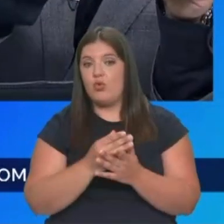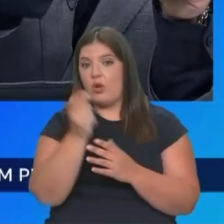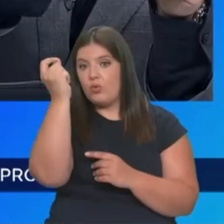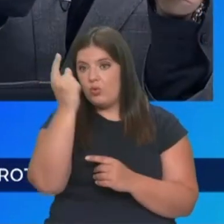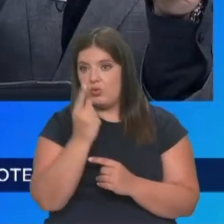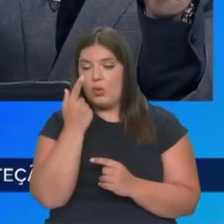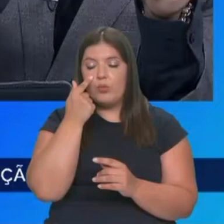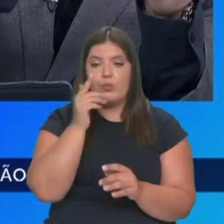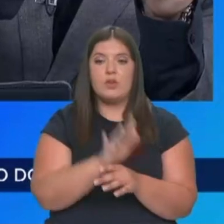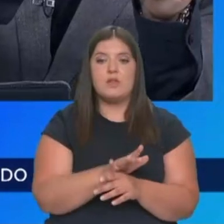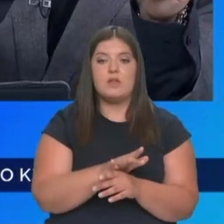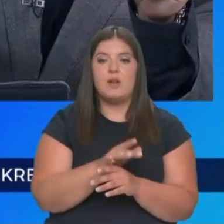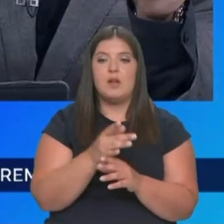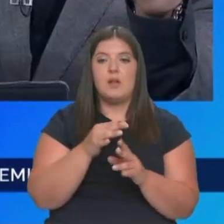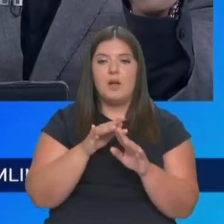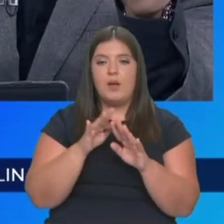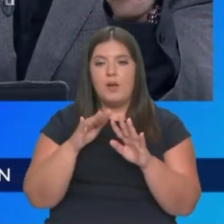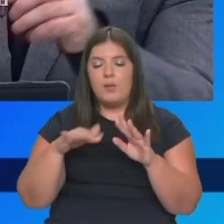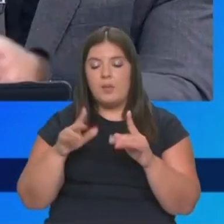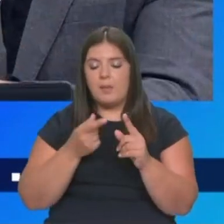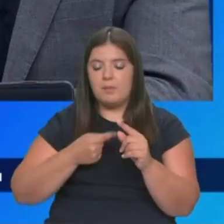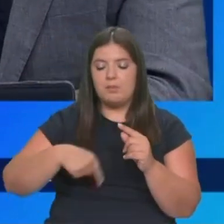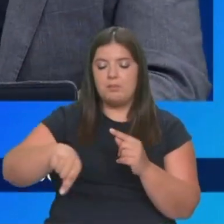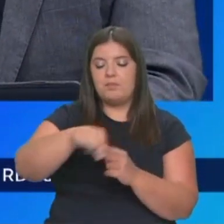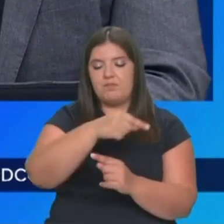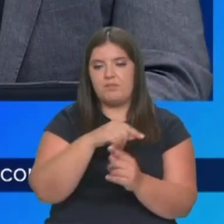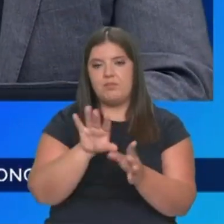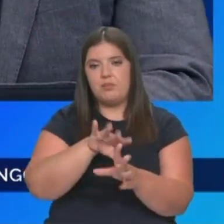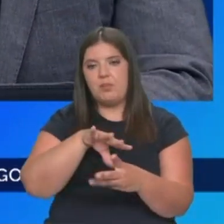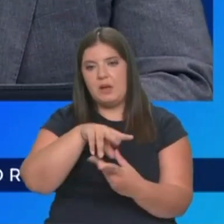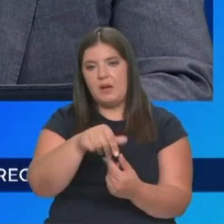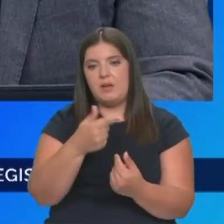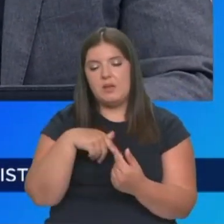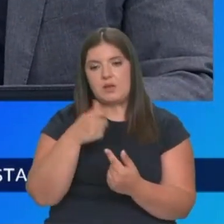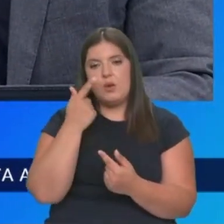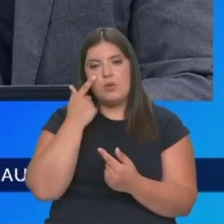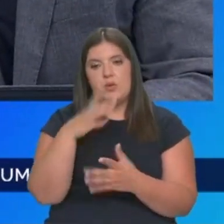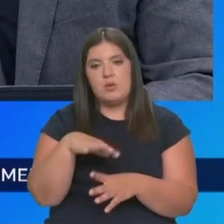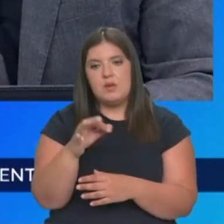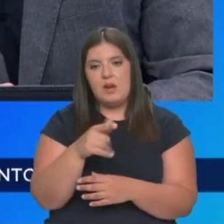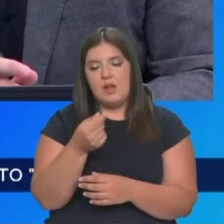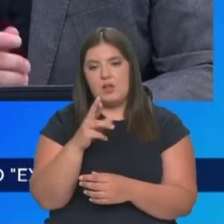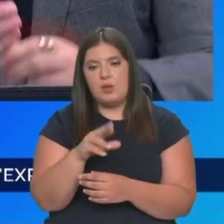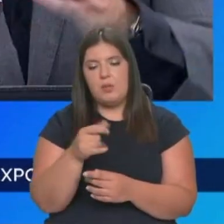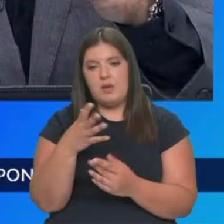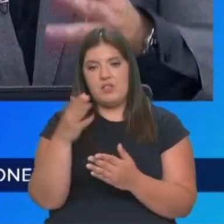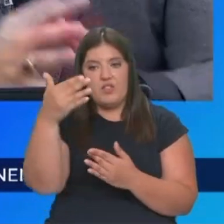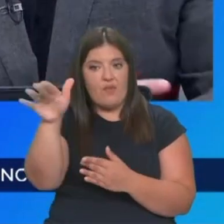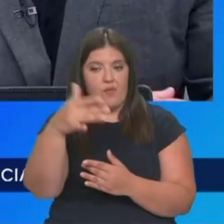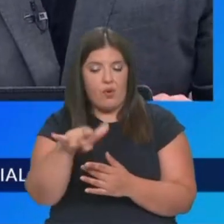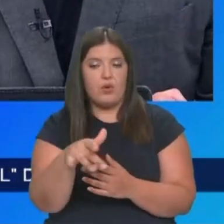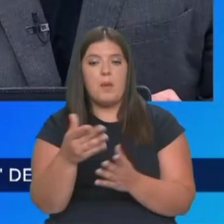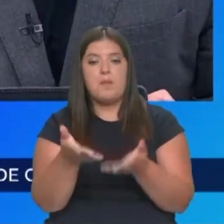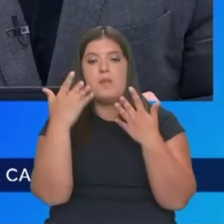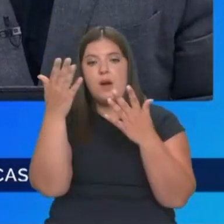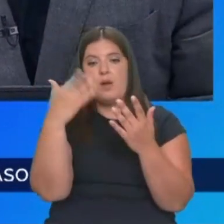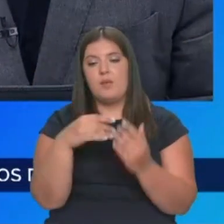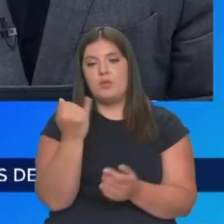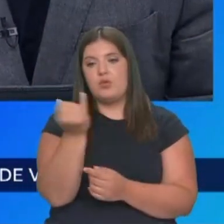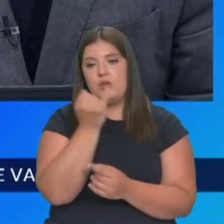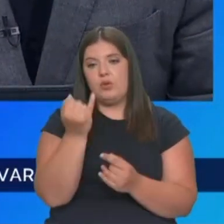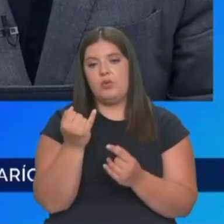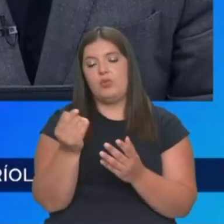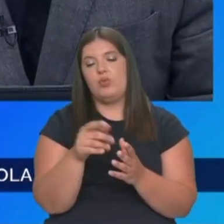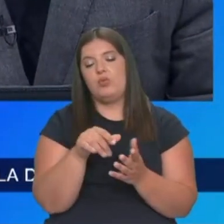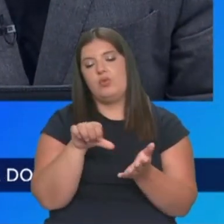estudar, por exemplo, o trânsito, a passagem de planetas à volta do Sol, é também uma maneira de descobrir exoplanetas lá fora. Portanto, parabéns ao Instituto de Astrofísica e ao